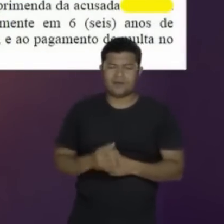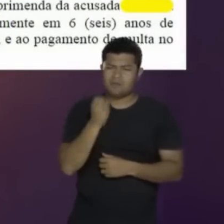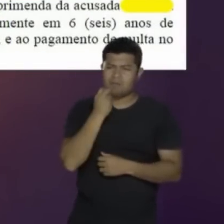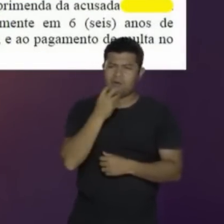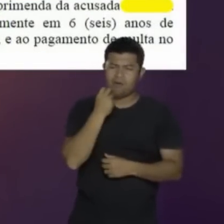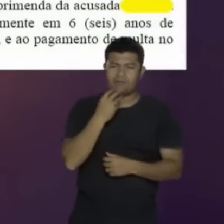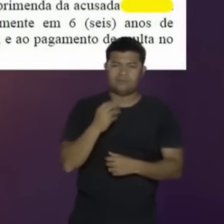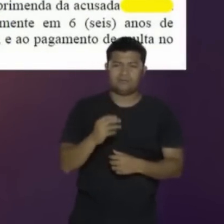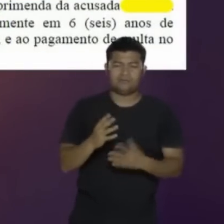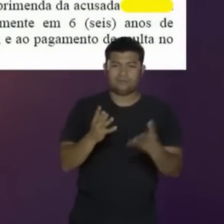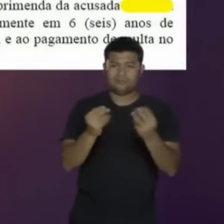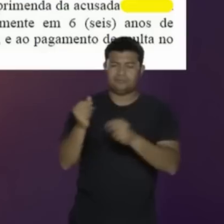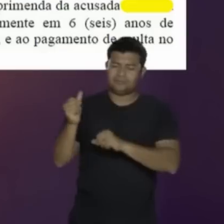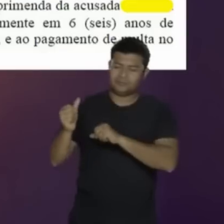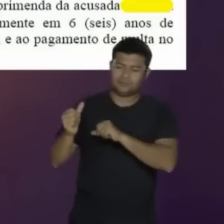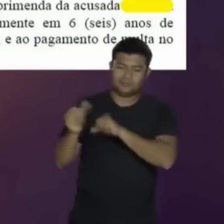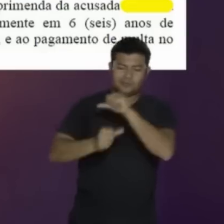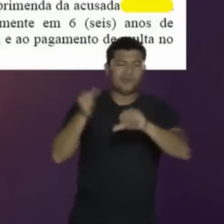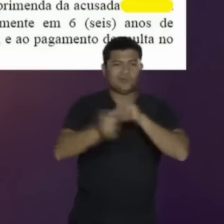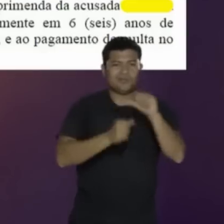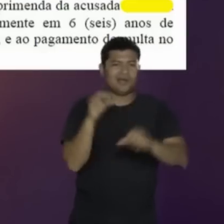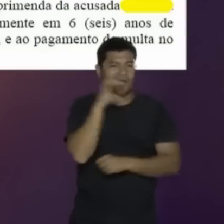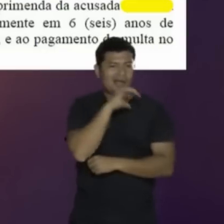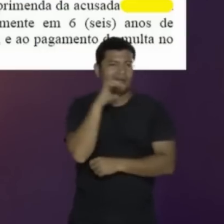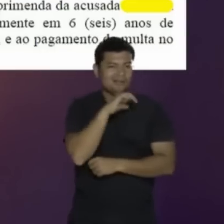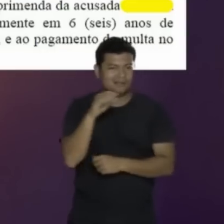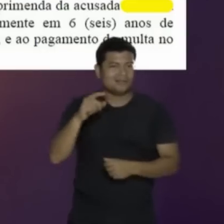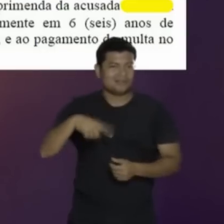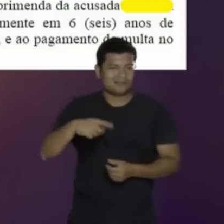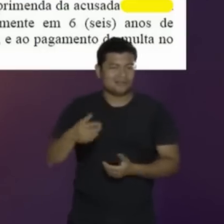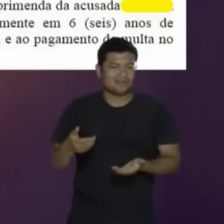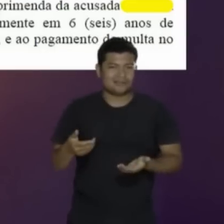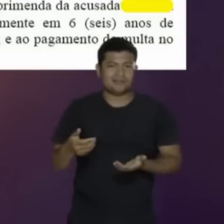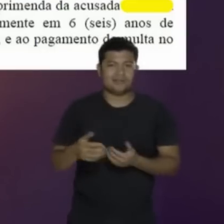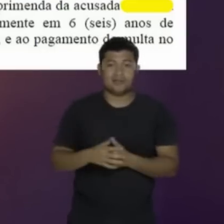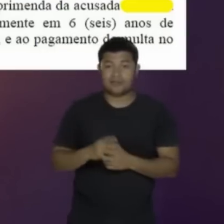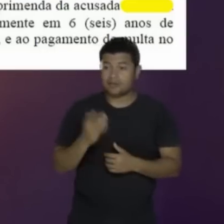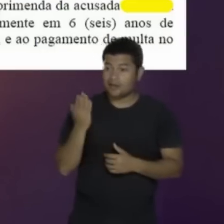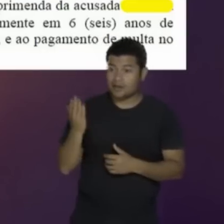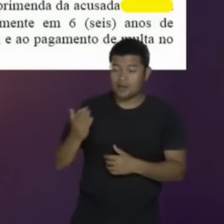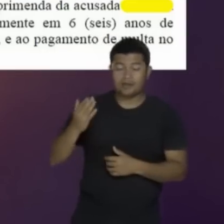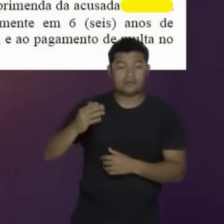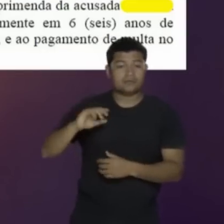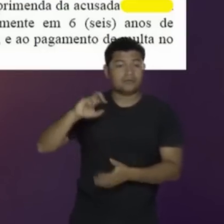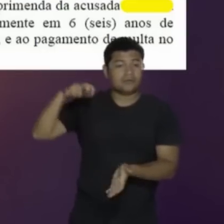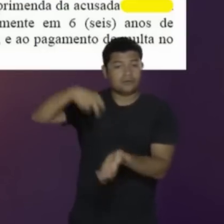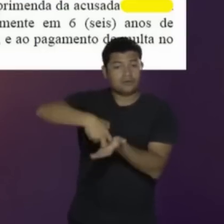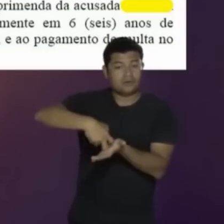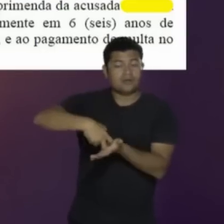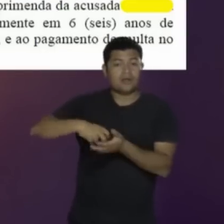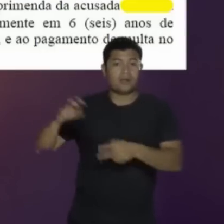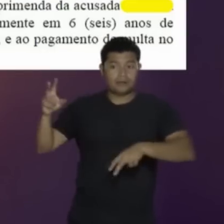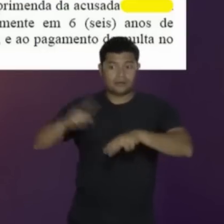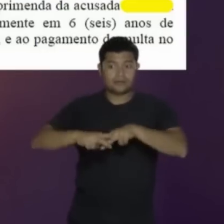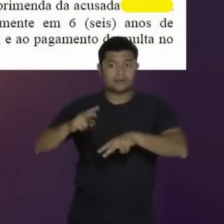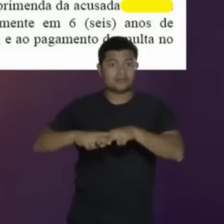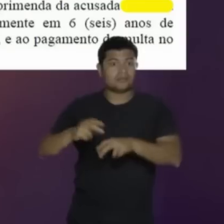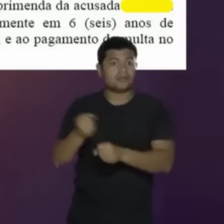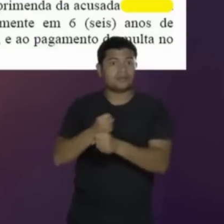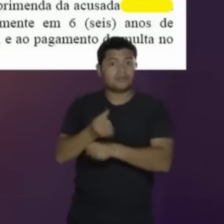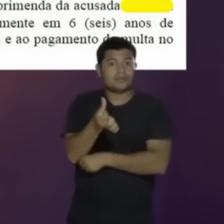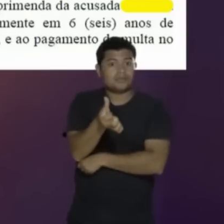muitas voltas. Né? Então, ela foi condenada criminalmente a 6 anos de detenção. O Ministério